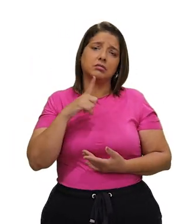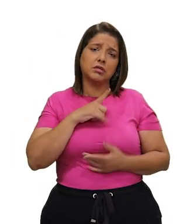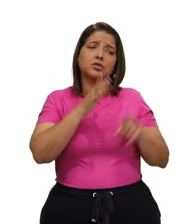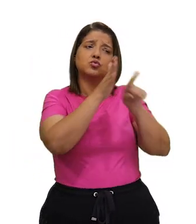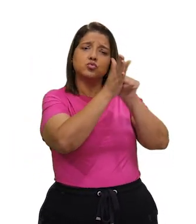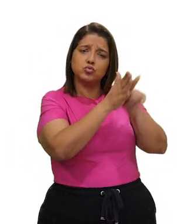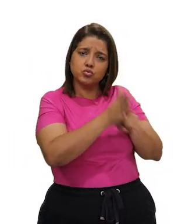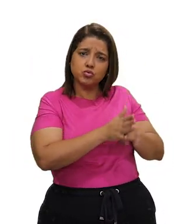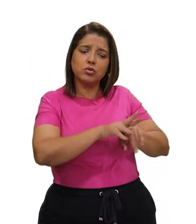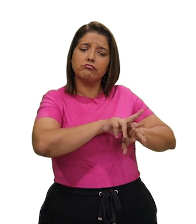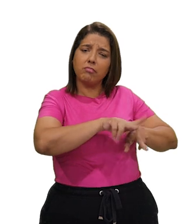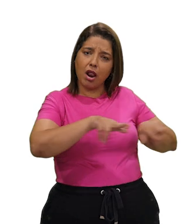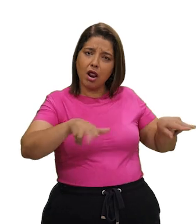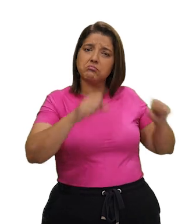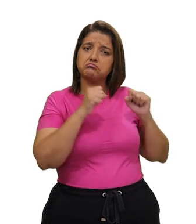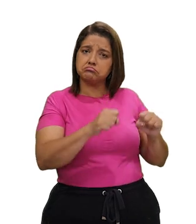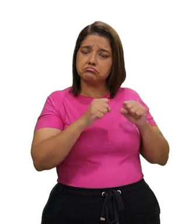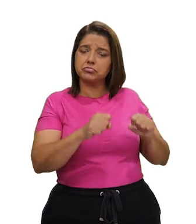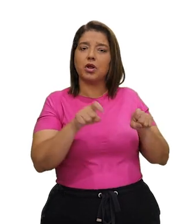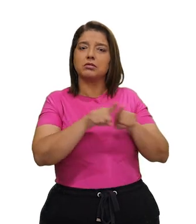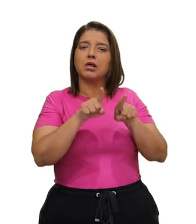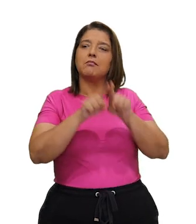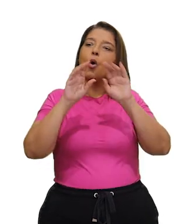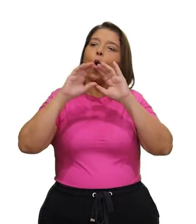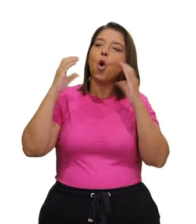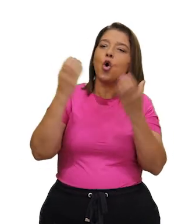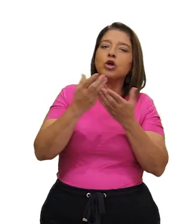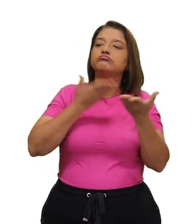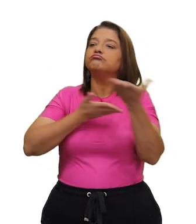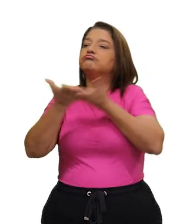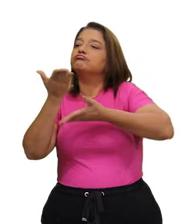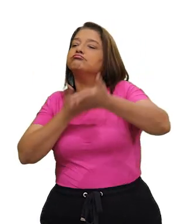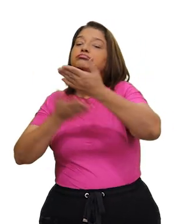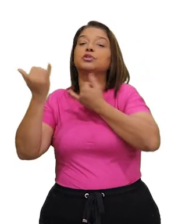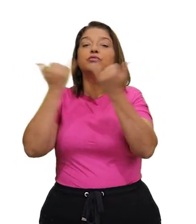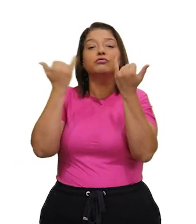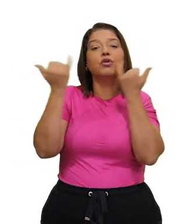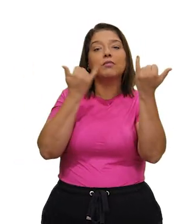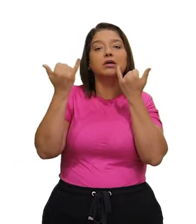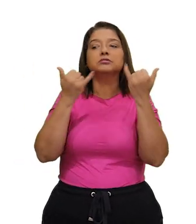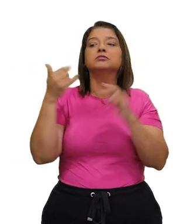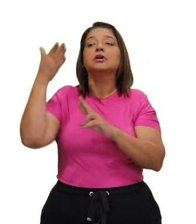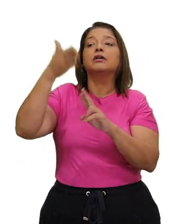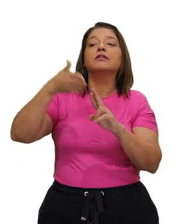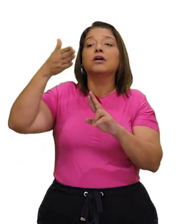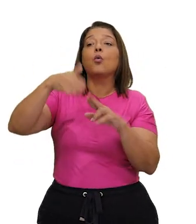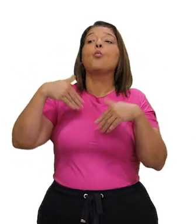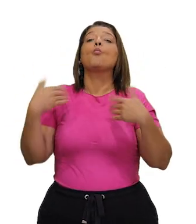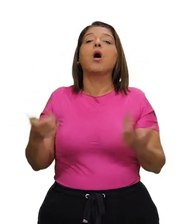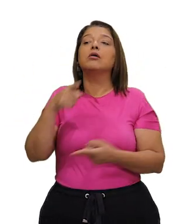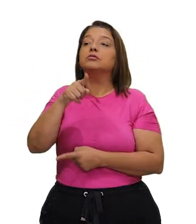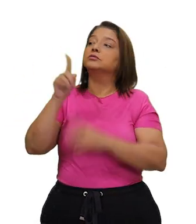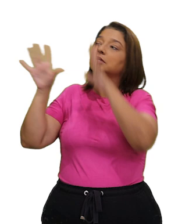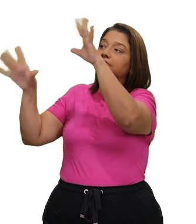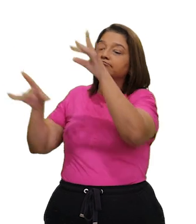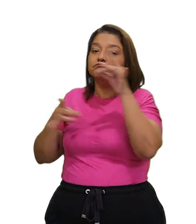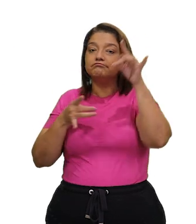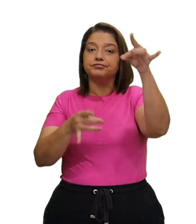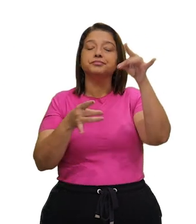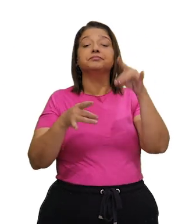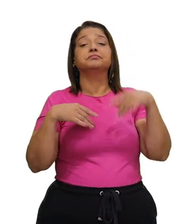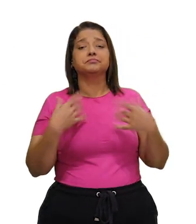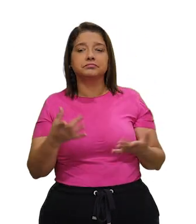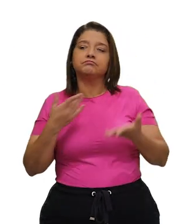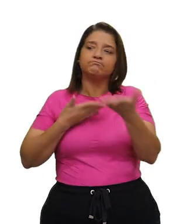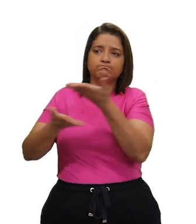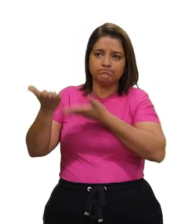comunidade a gente vai trando né essas informações vai trocando e referenciando o artista que a gente pegou a imagem essa troca é muito